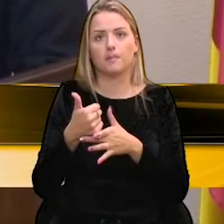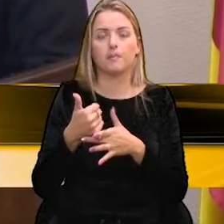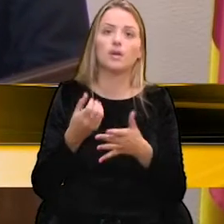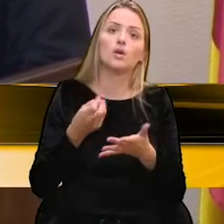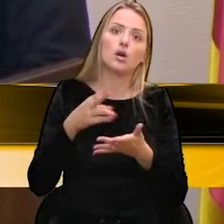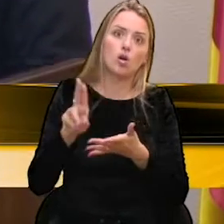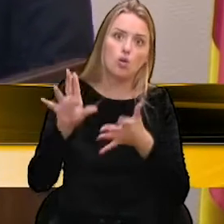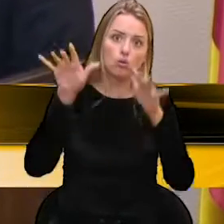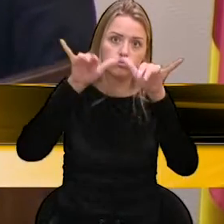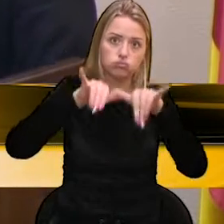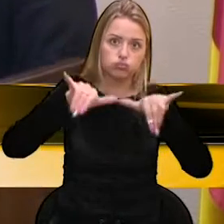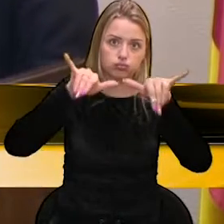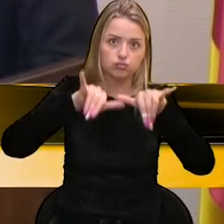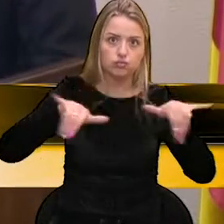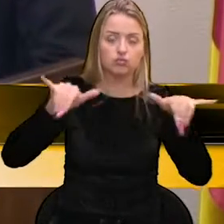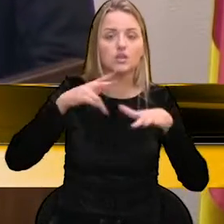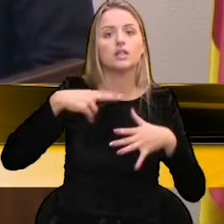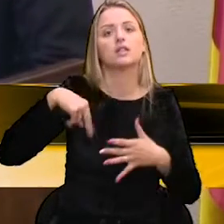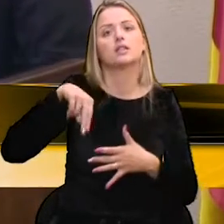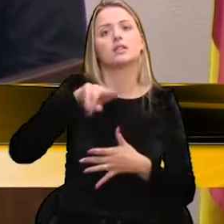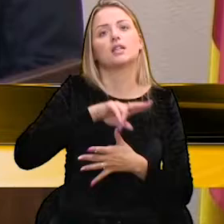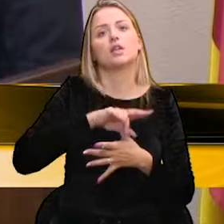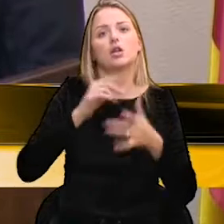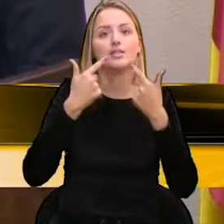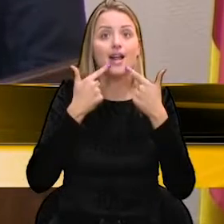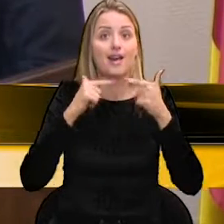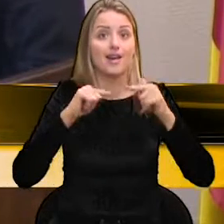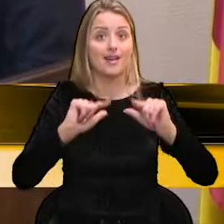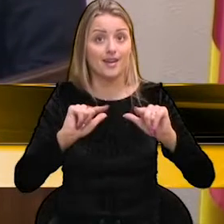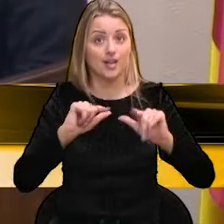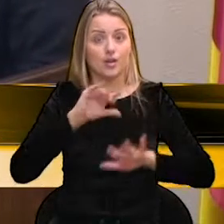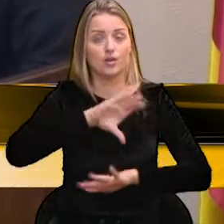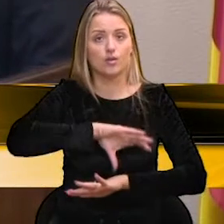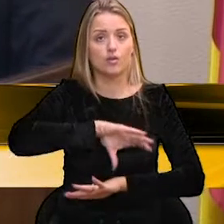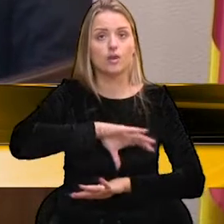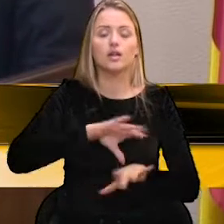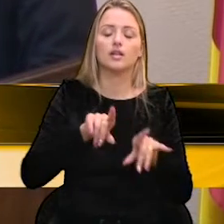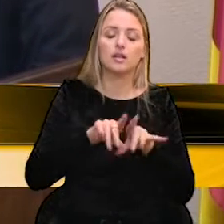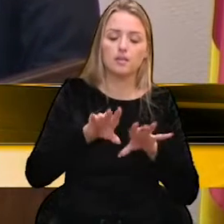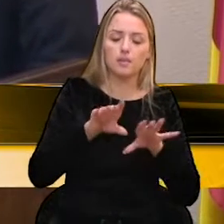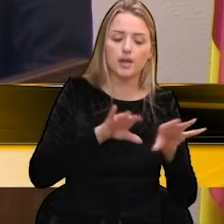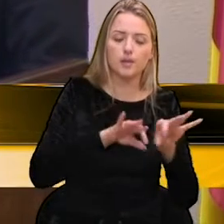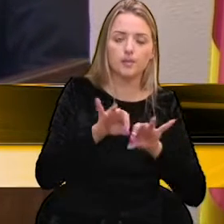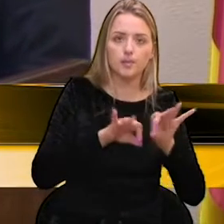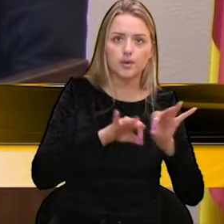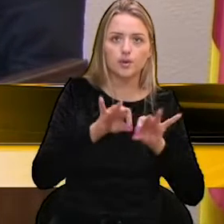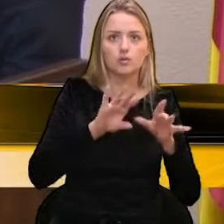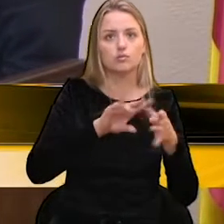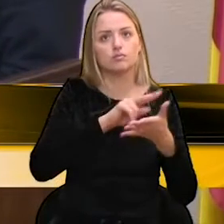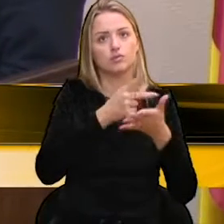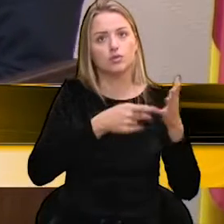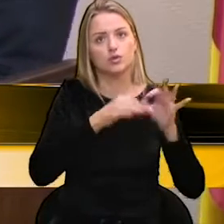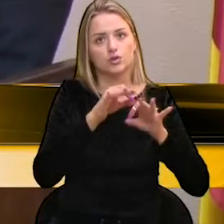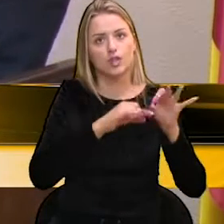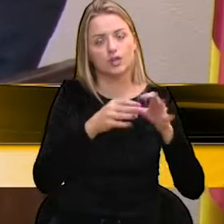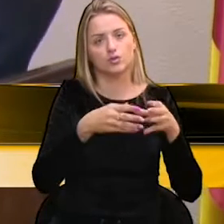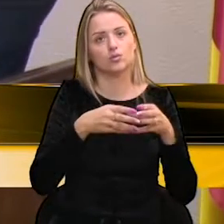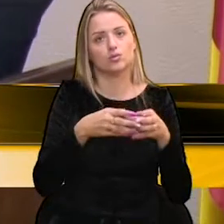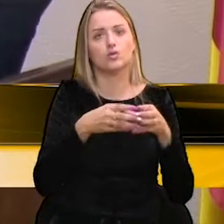e divulgação, né, da nossa língua portuguesa, como também projetos na área do turismo. Também,